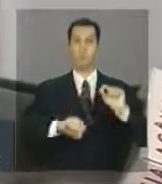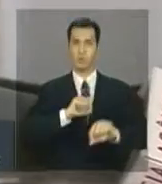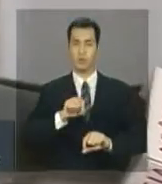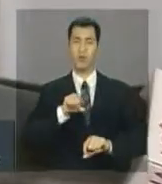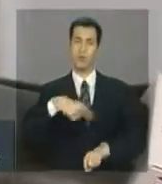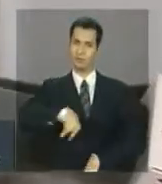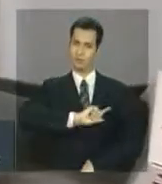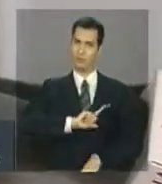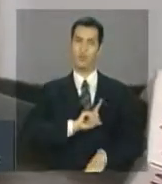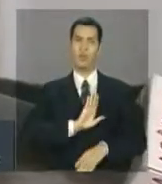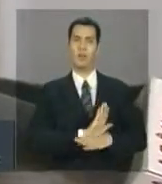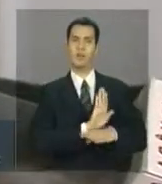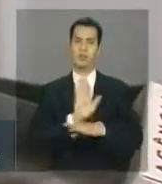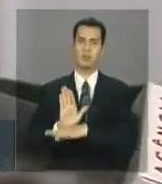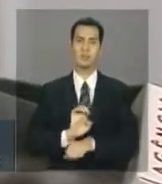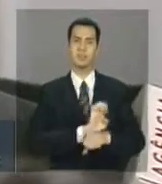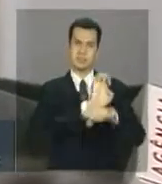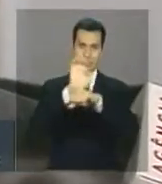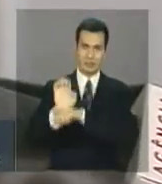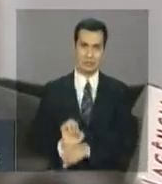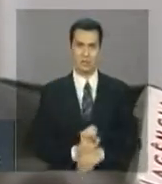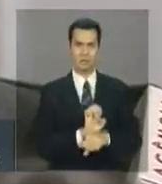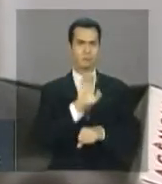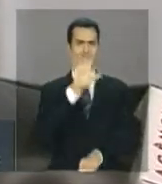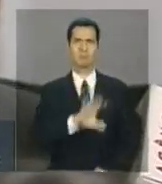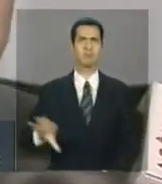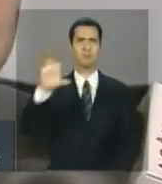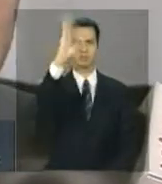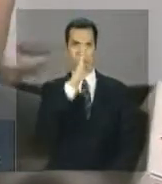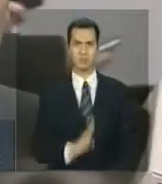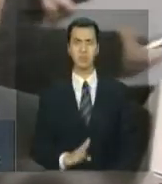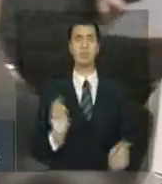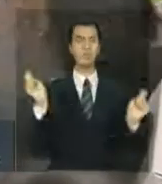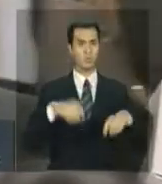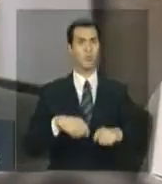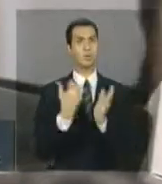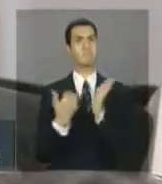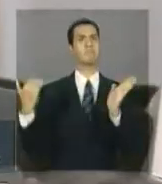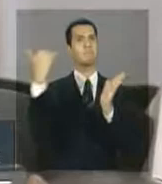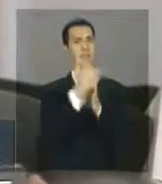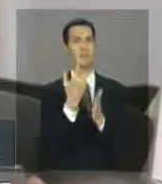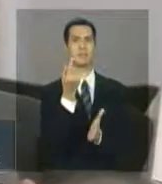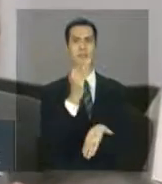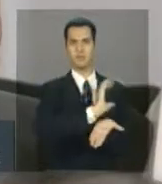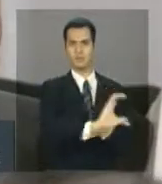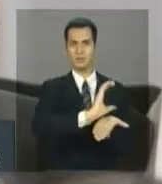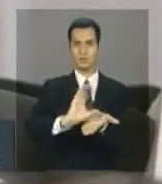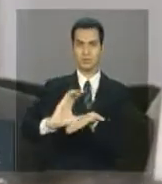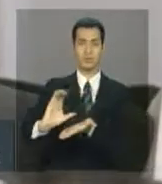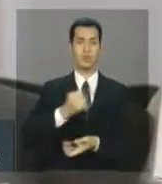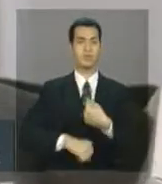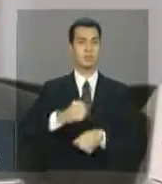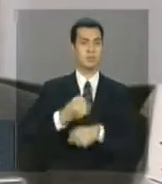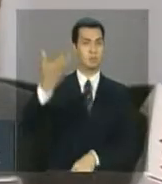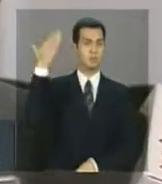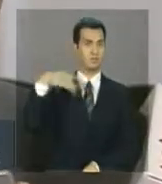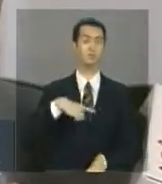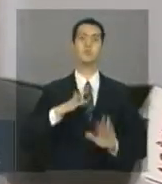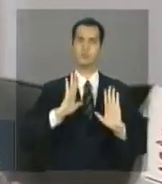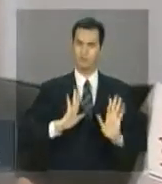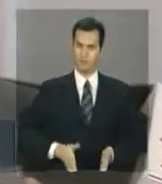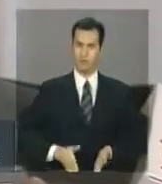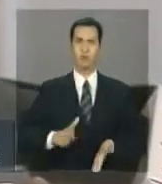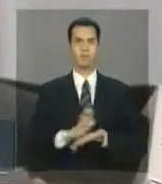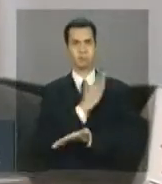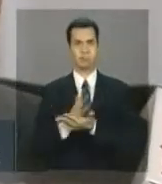os estados também aumentem os seus investimentos. O ano passado nós já liberamos um volume grande e